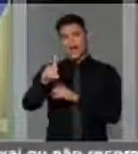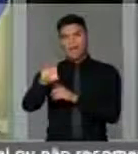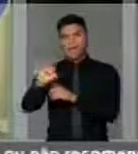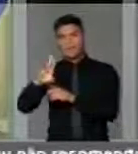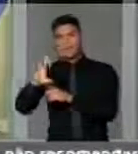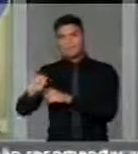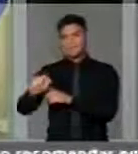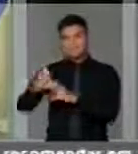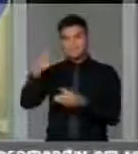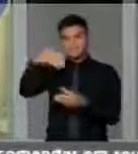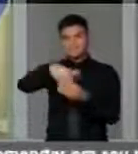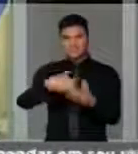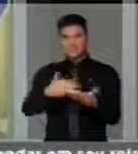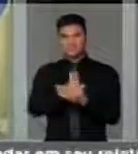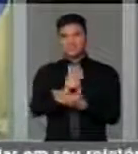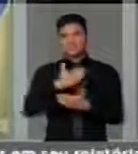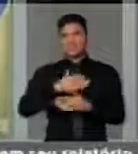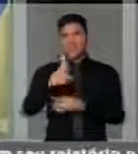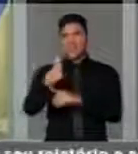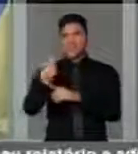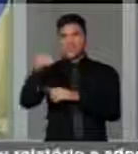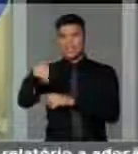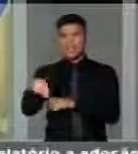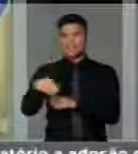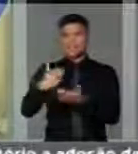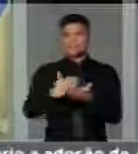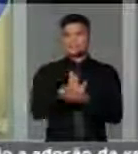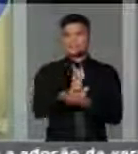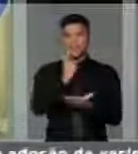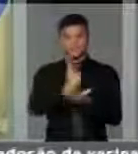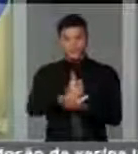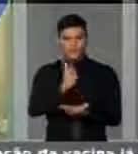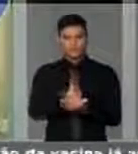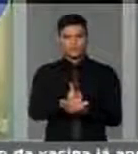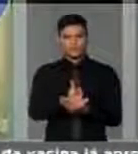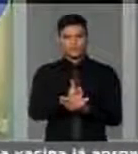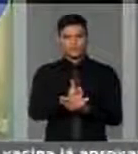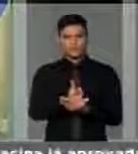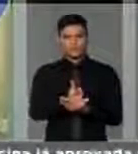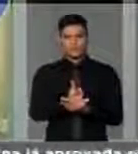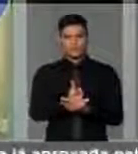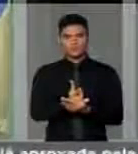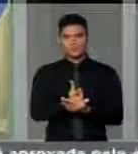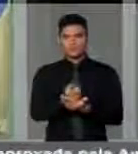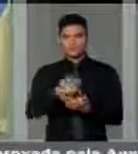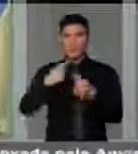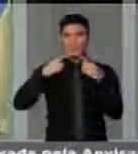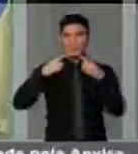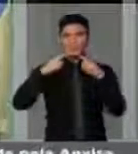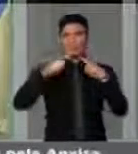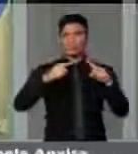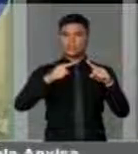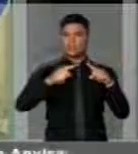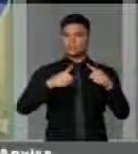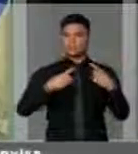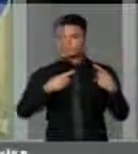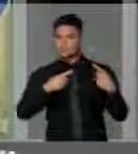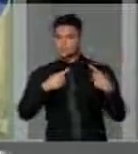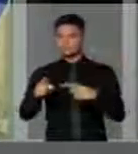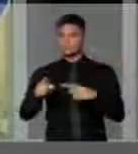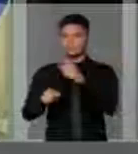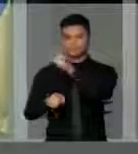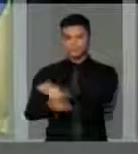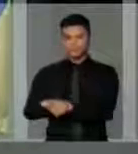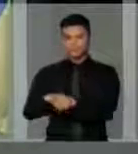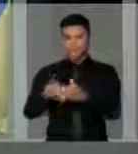me elegeu, pode subir e descer. A minha palavra irá continuar para aqui denunciar os desmandos deste governo. E eu peço